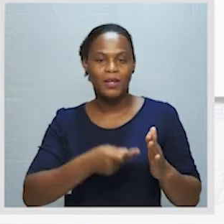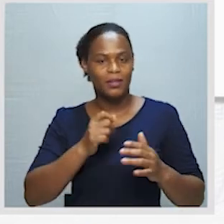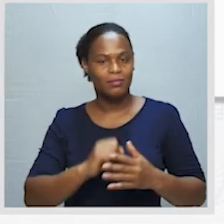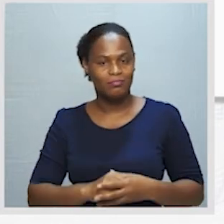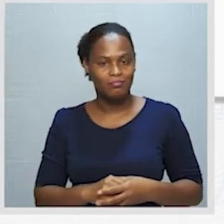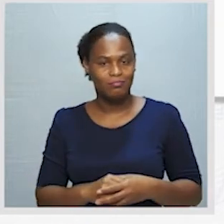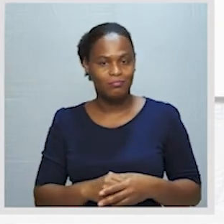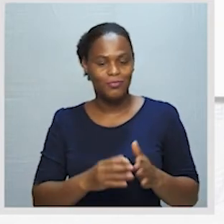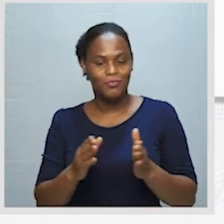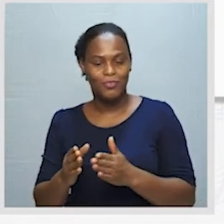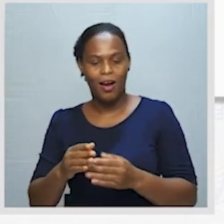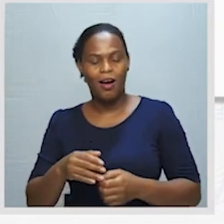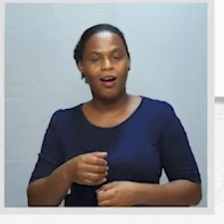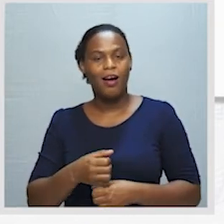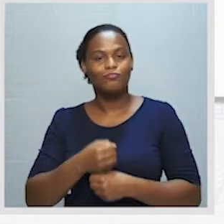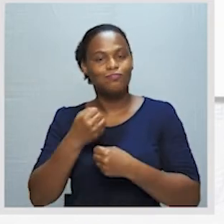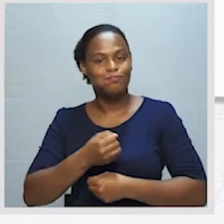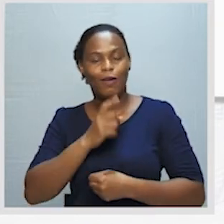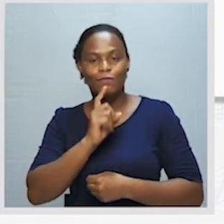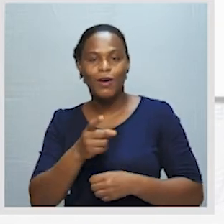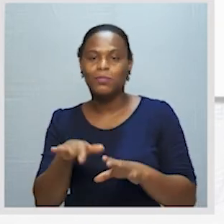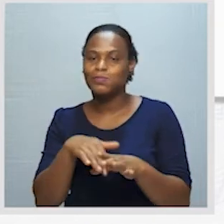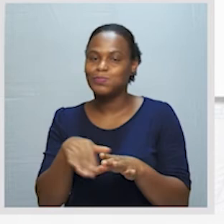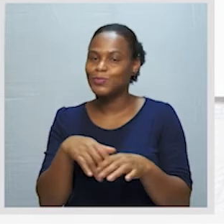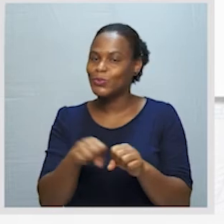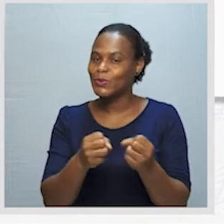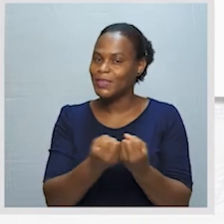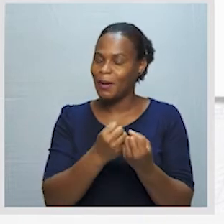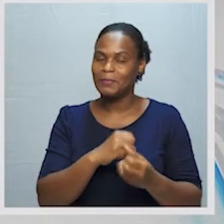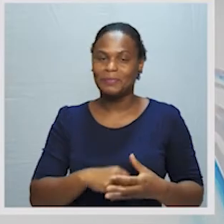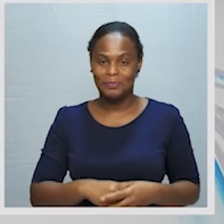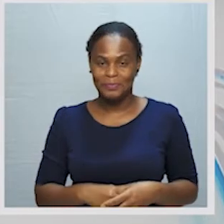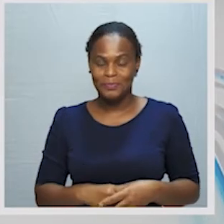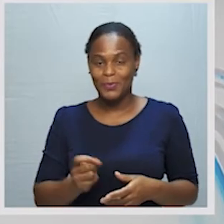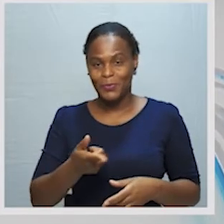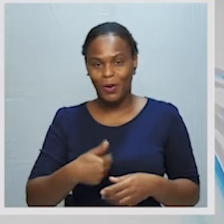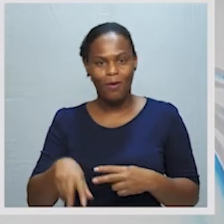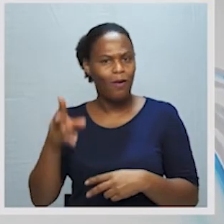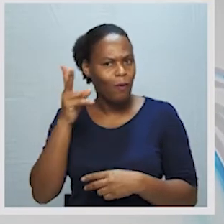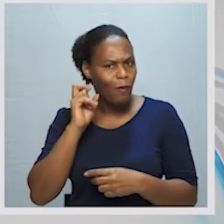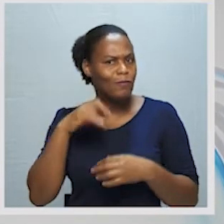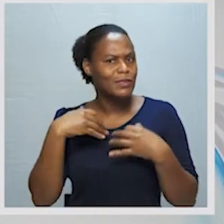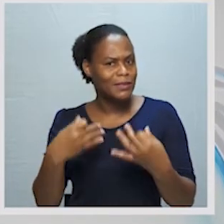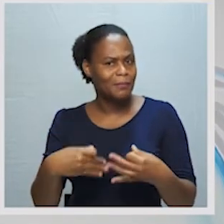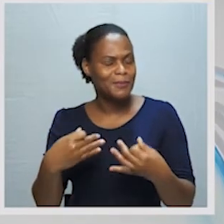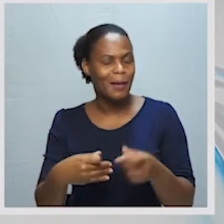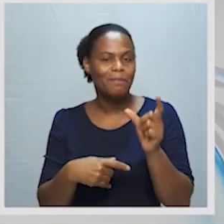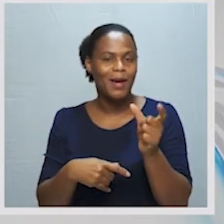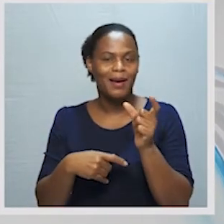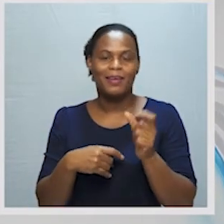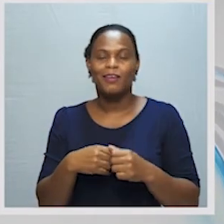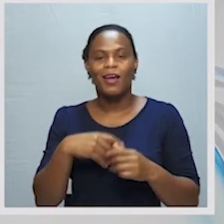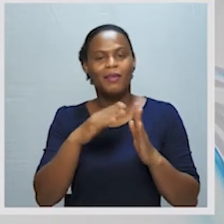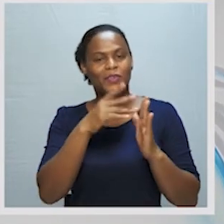Fiquem em casa, vertente de afirmação e intervenção social. Andamos a ouvir sempre